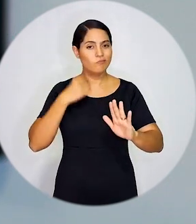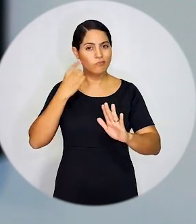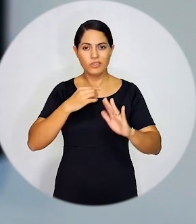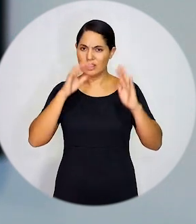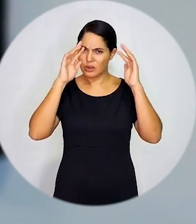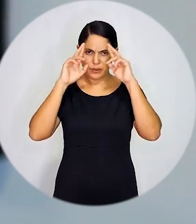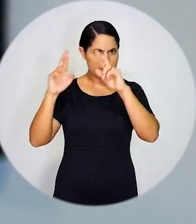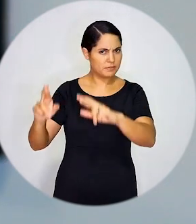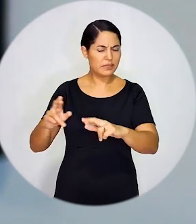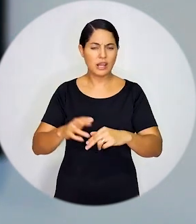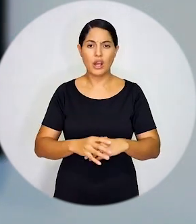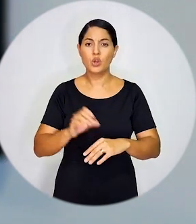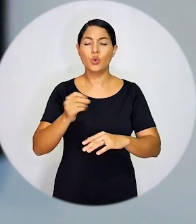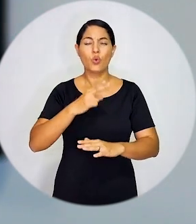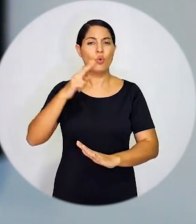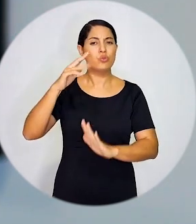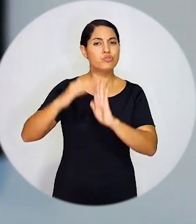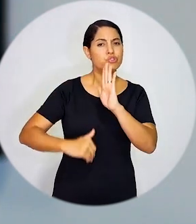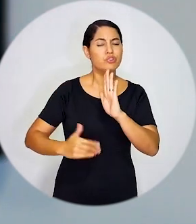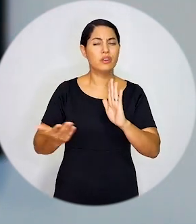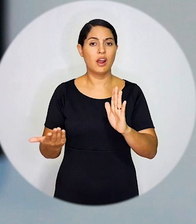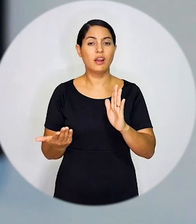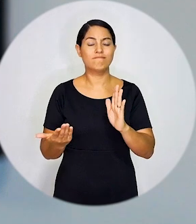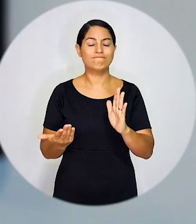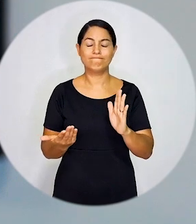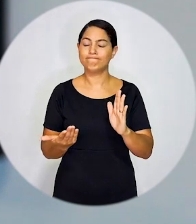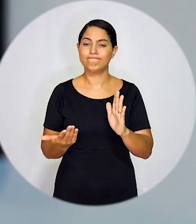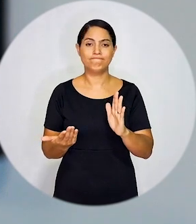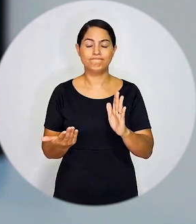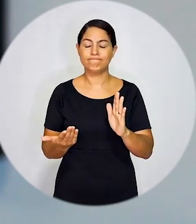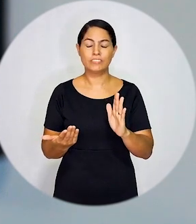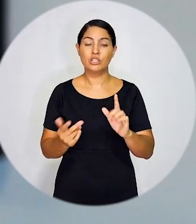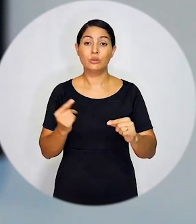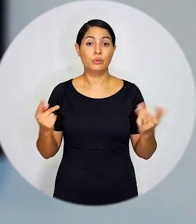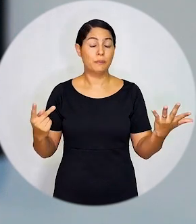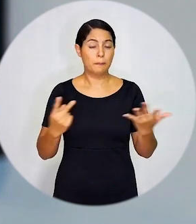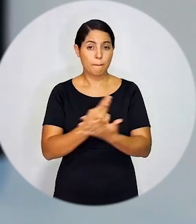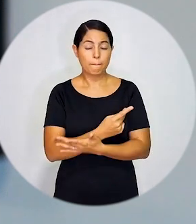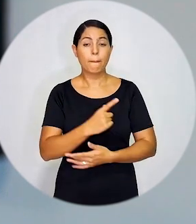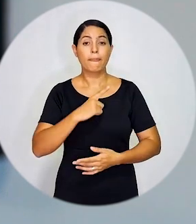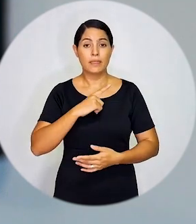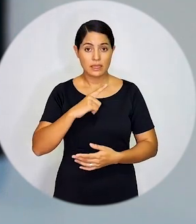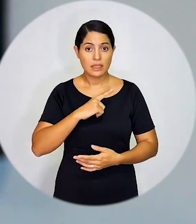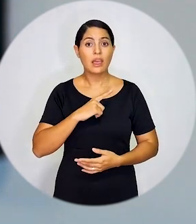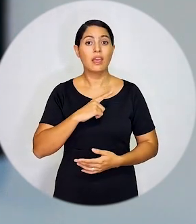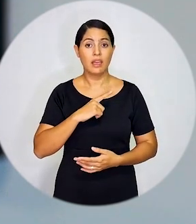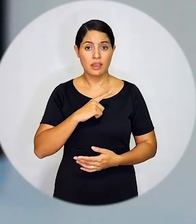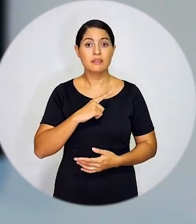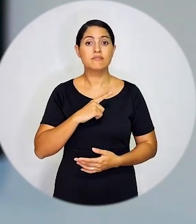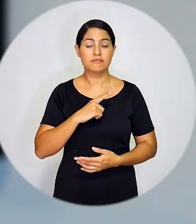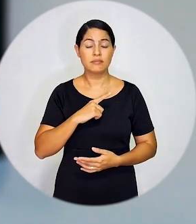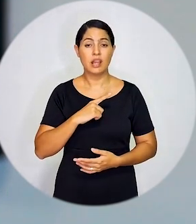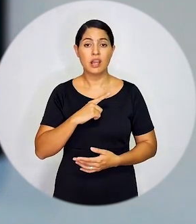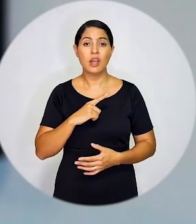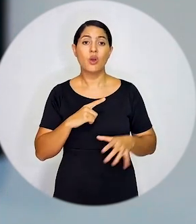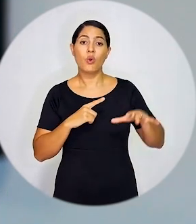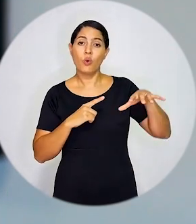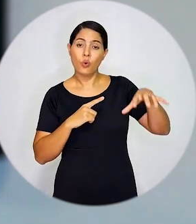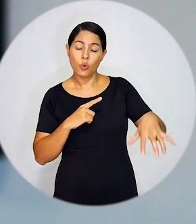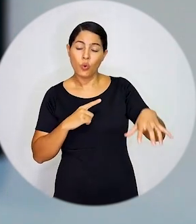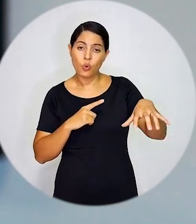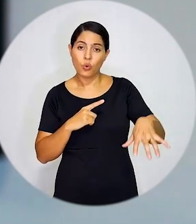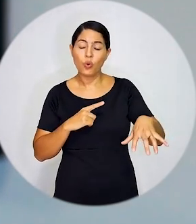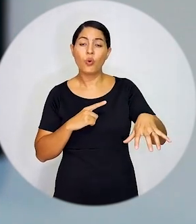prerrogativas desrespeitadas, não observadas e que, naturalmente, essa aproximação